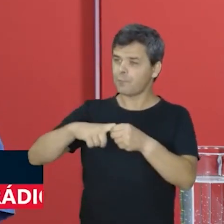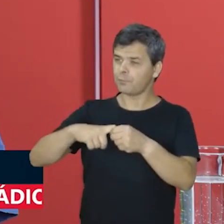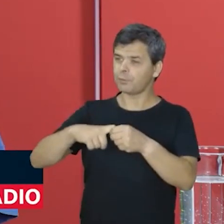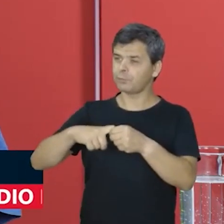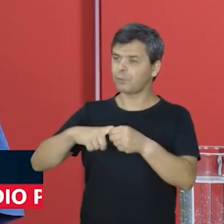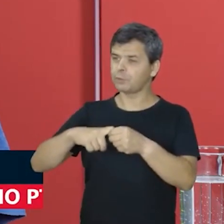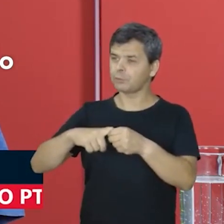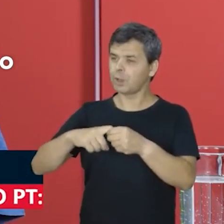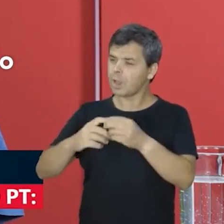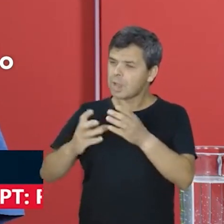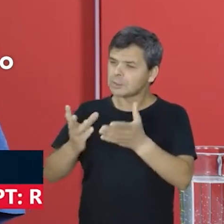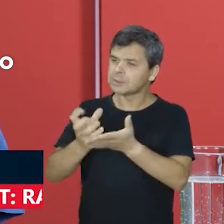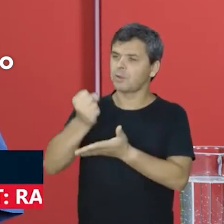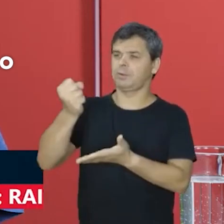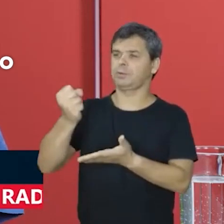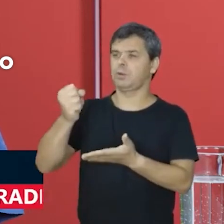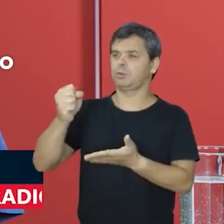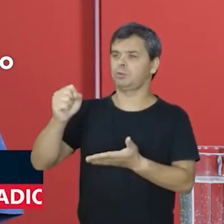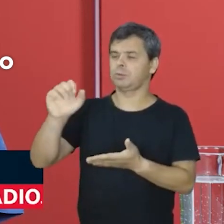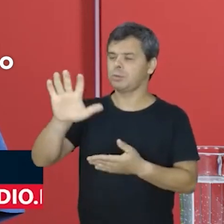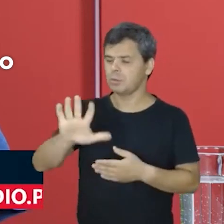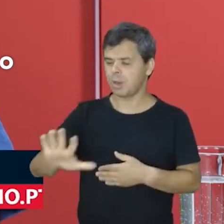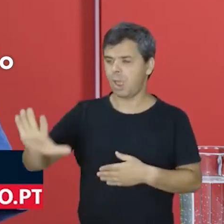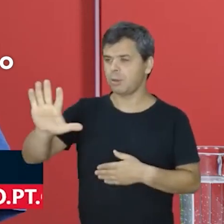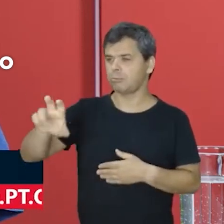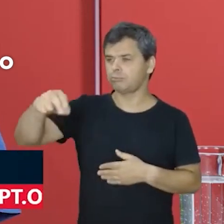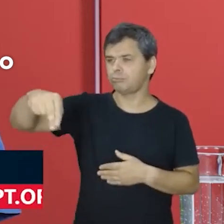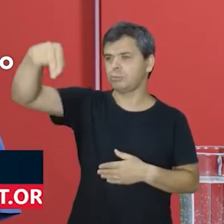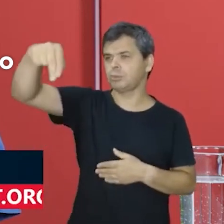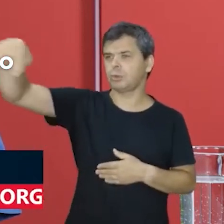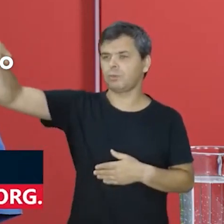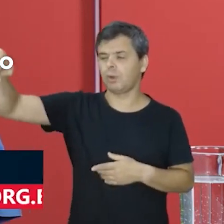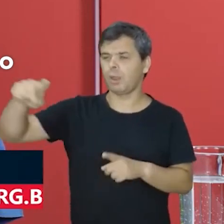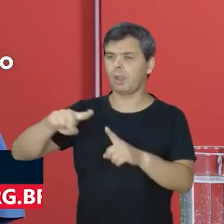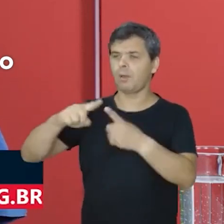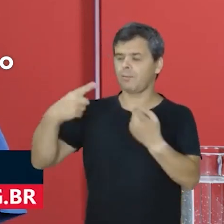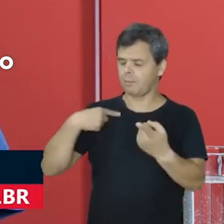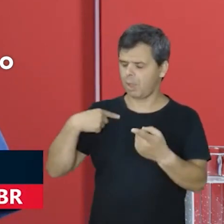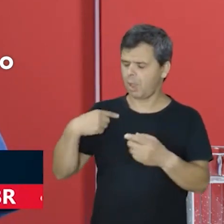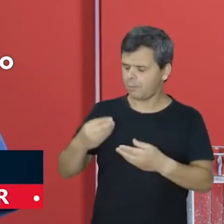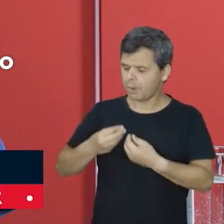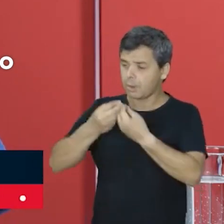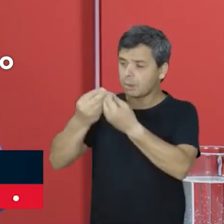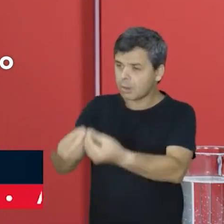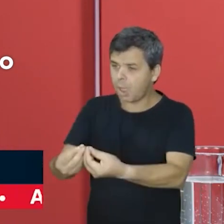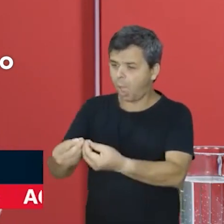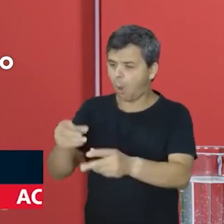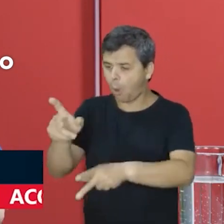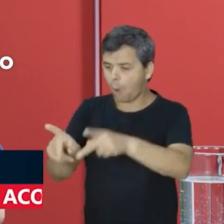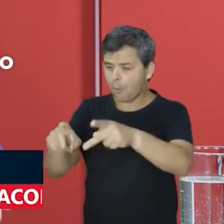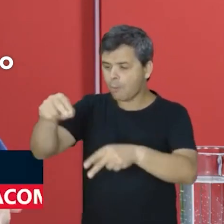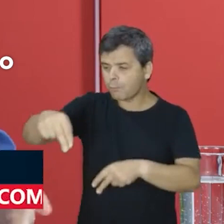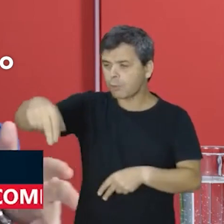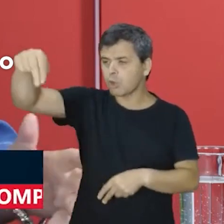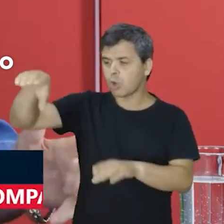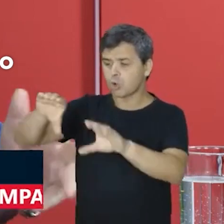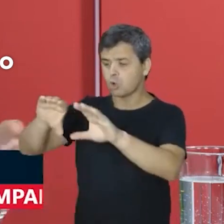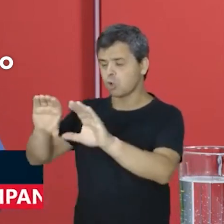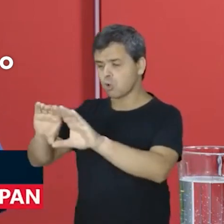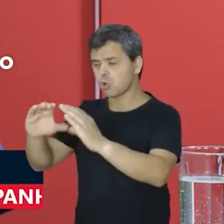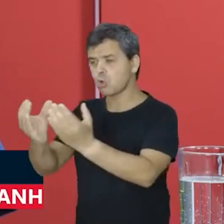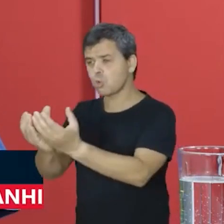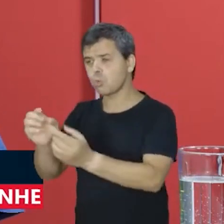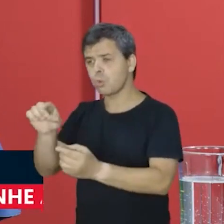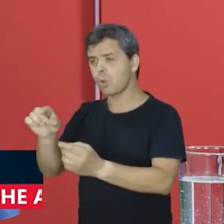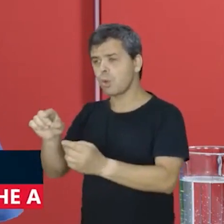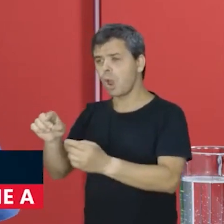do Nordeste, porque efetivamente vai dar condição efetiva da comunidade